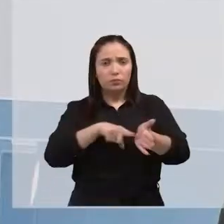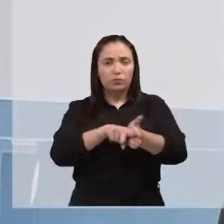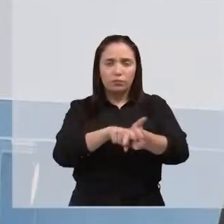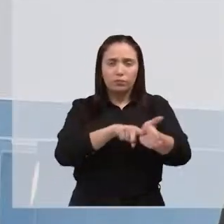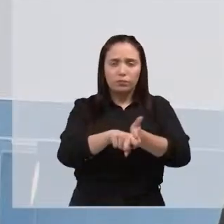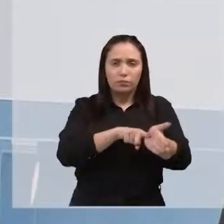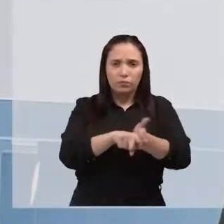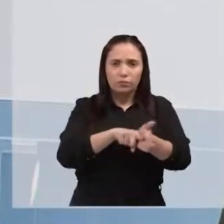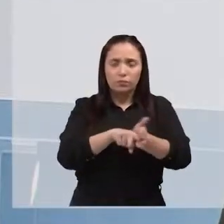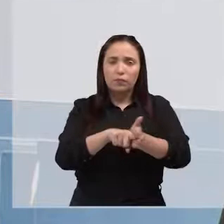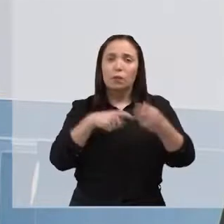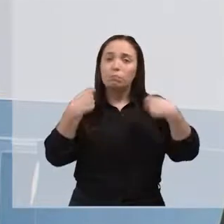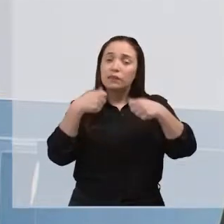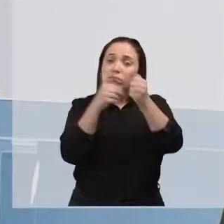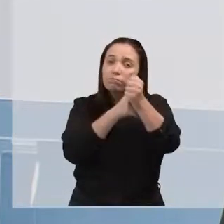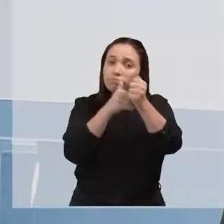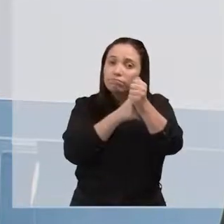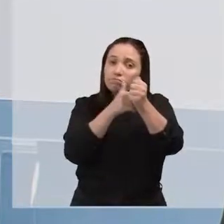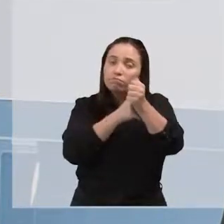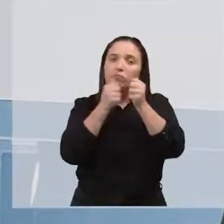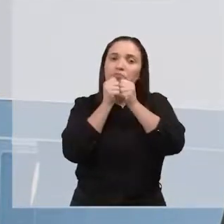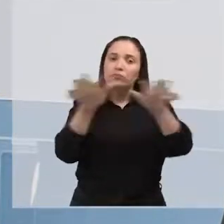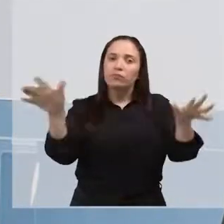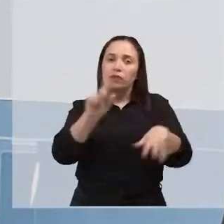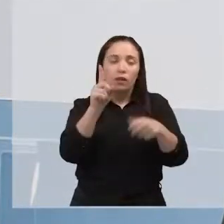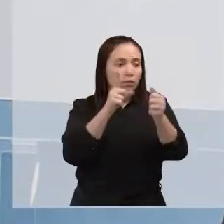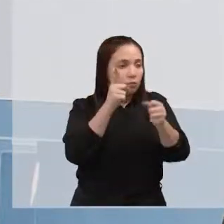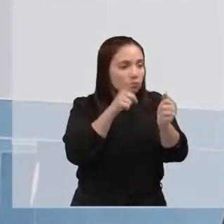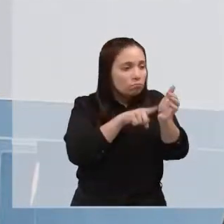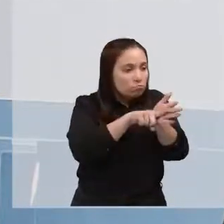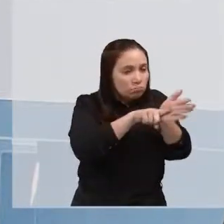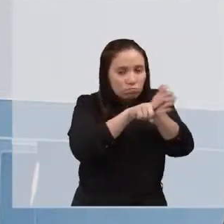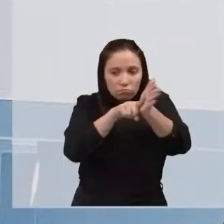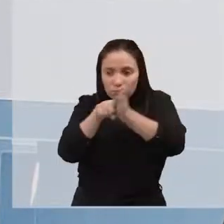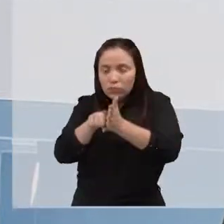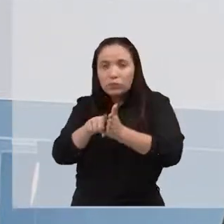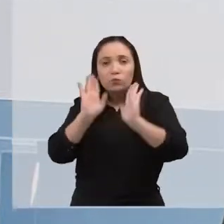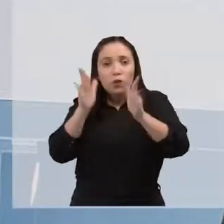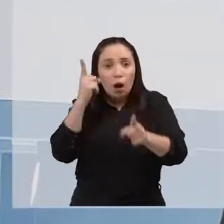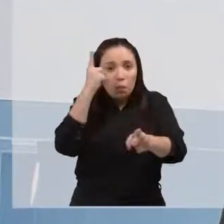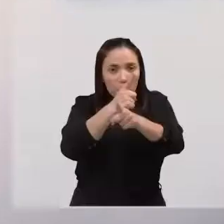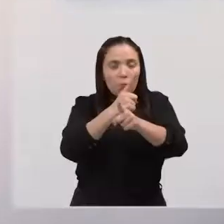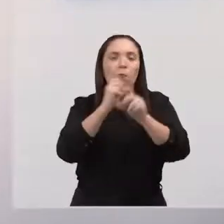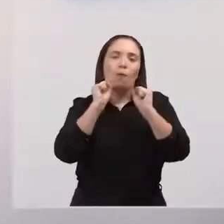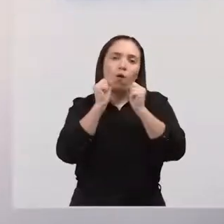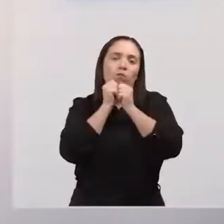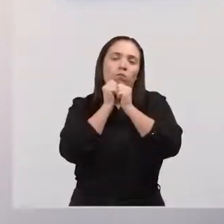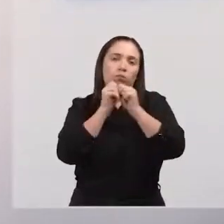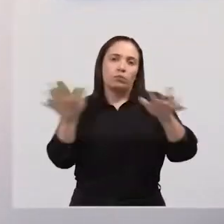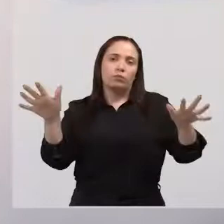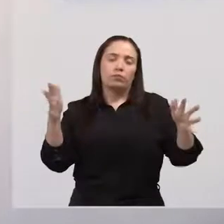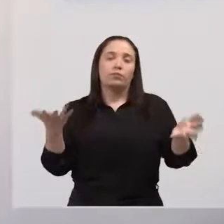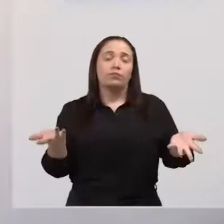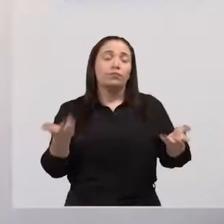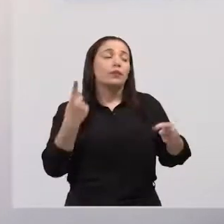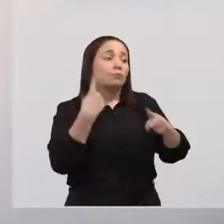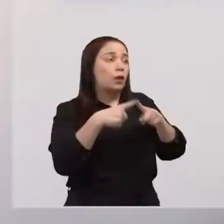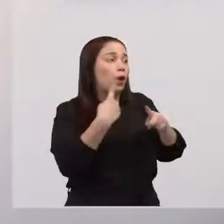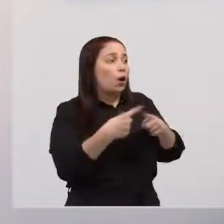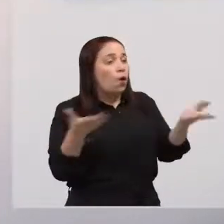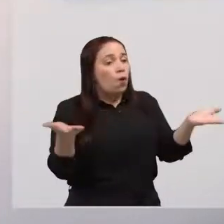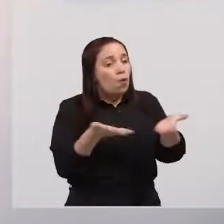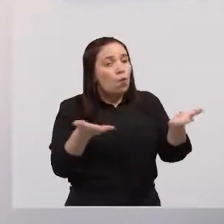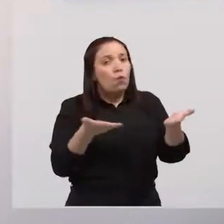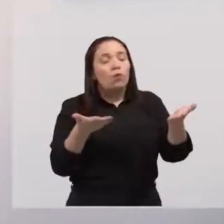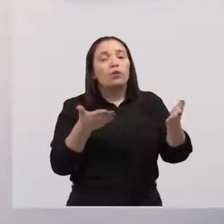Investigar de forma sigilosa até chegar ao... Mas existe o linchamento virtual hoje. O